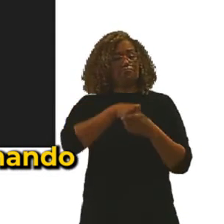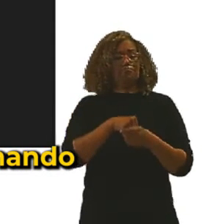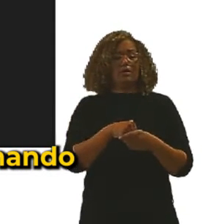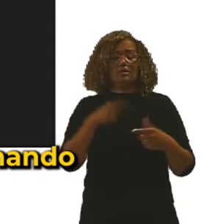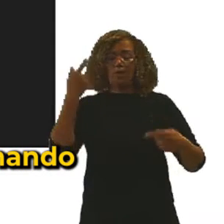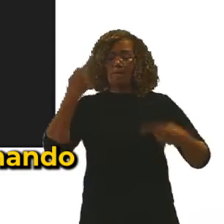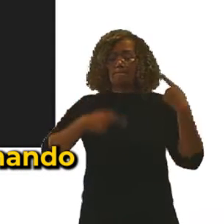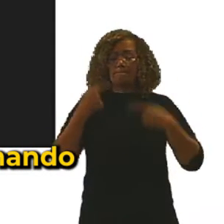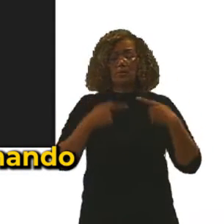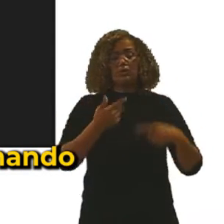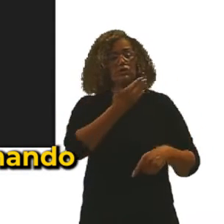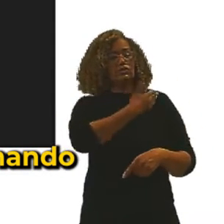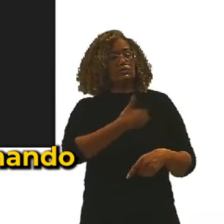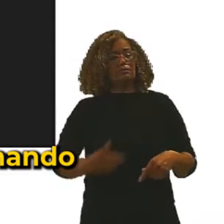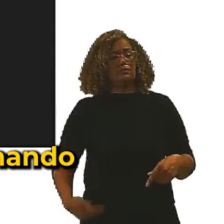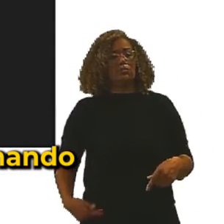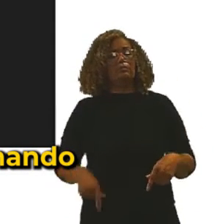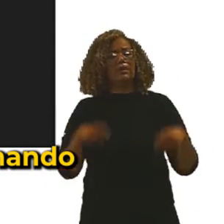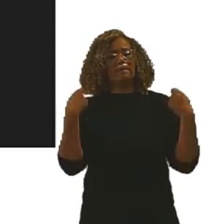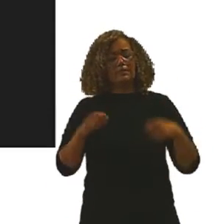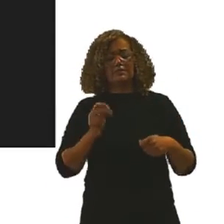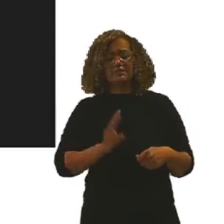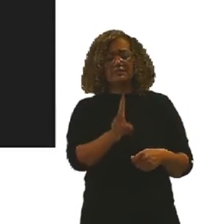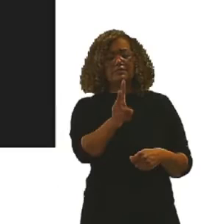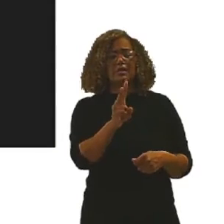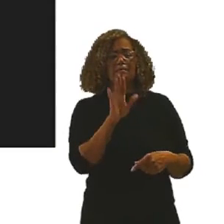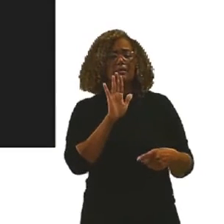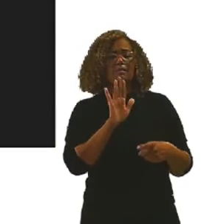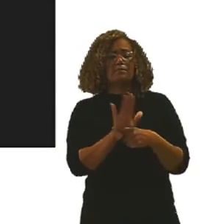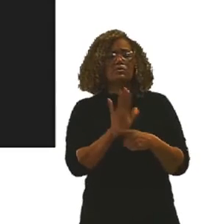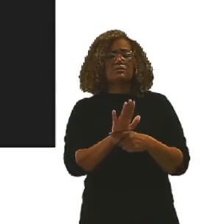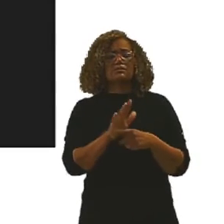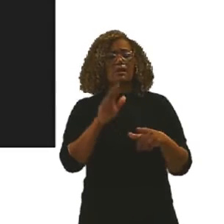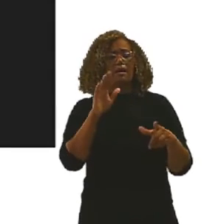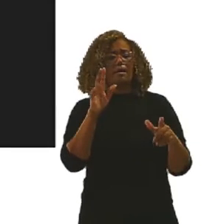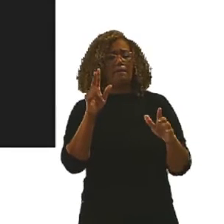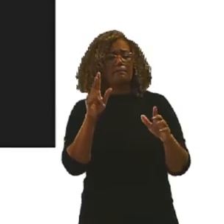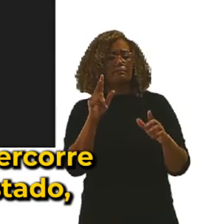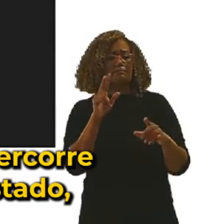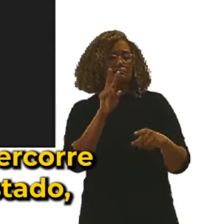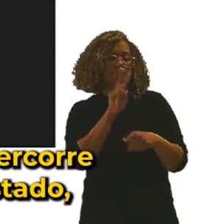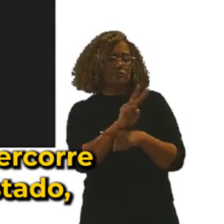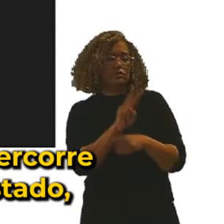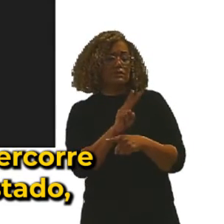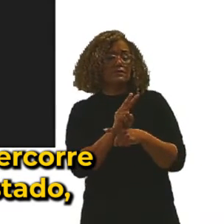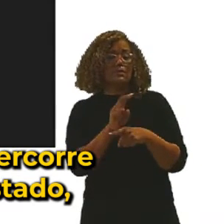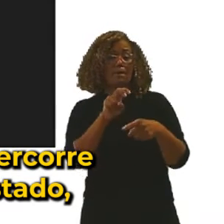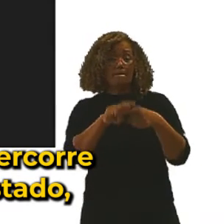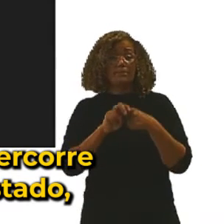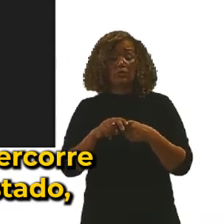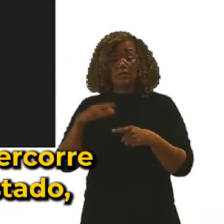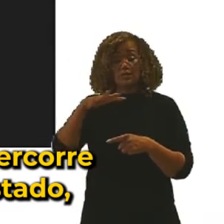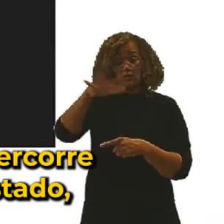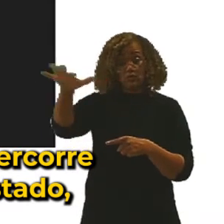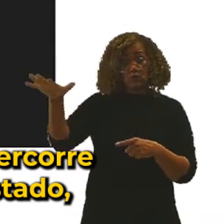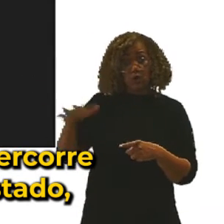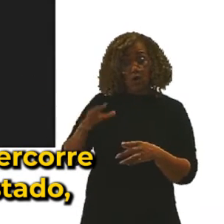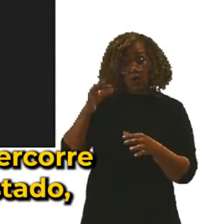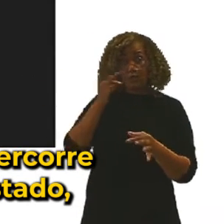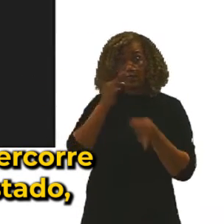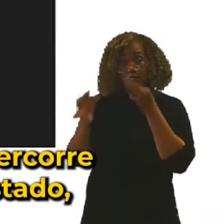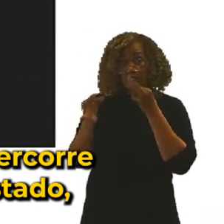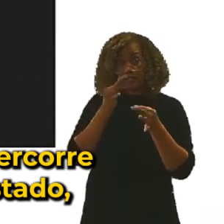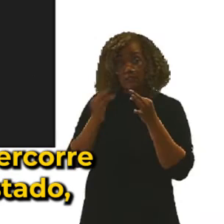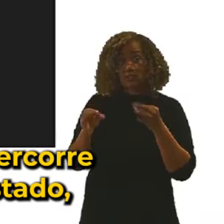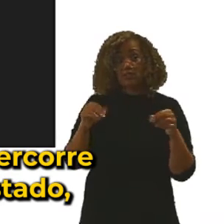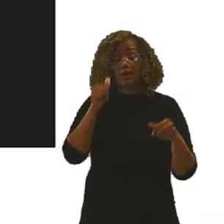que estar sempre compartilhando informações nessa proteção. Então, nessa rota crítica, que é esse caminho que a mulher percorre para tentar encontrar